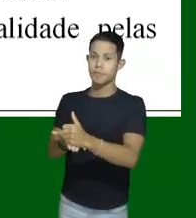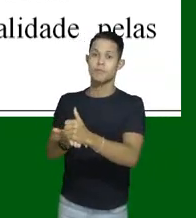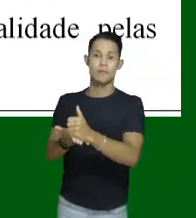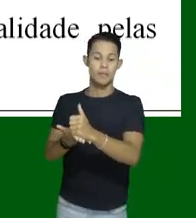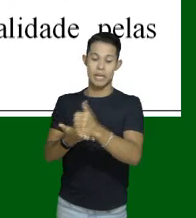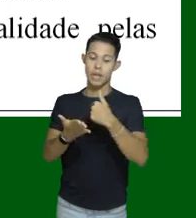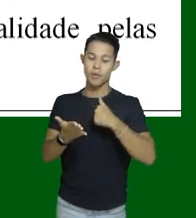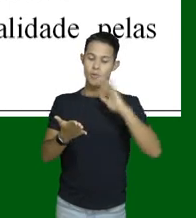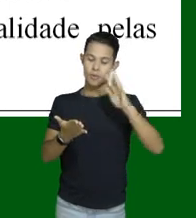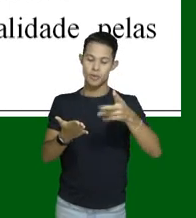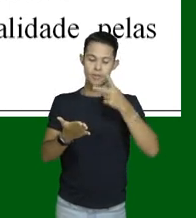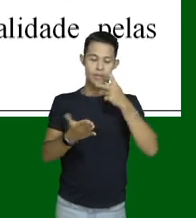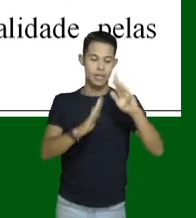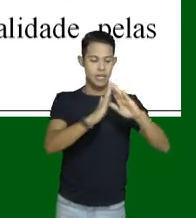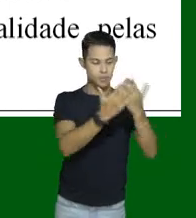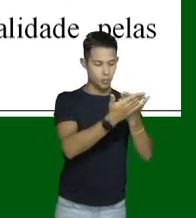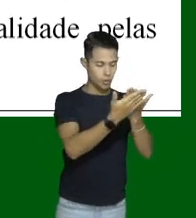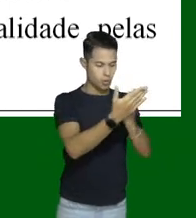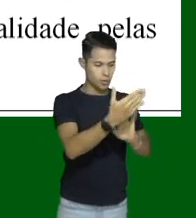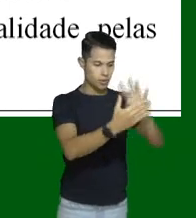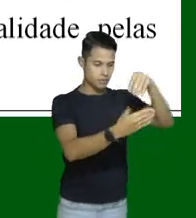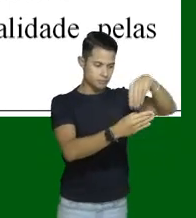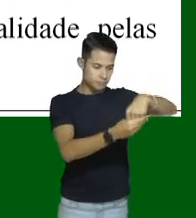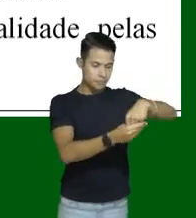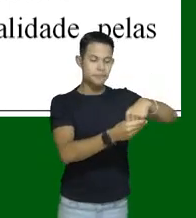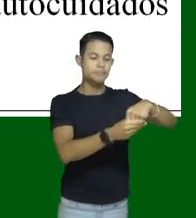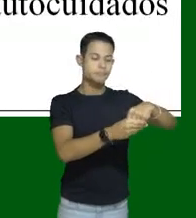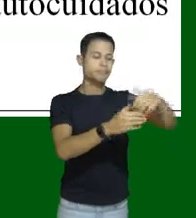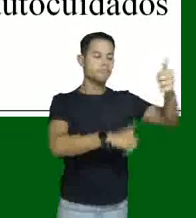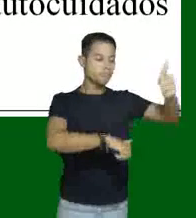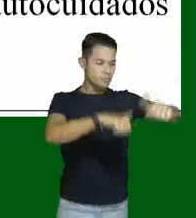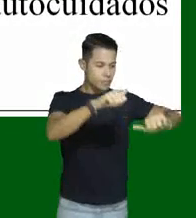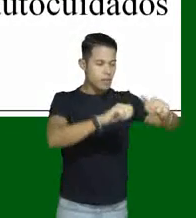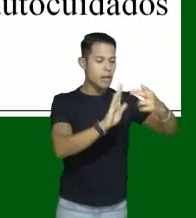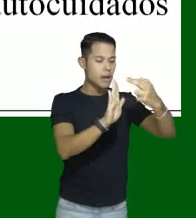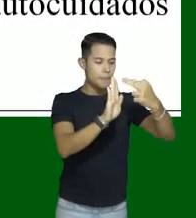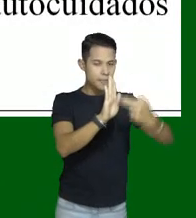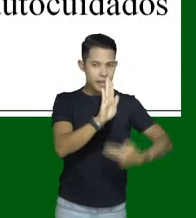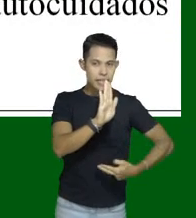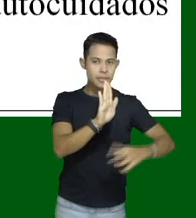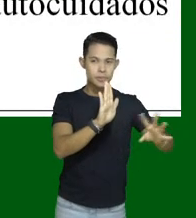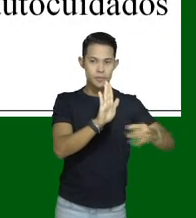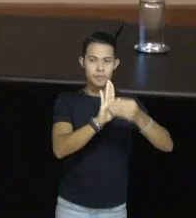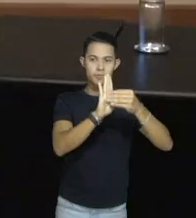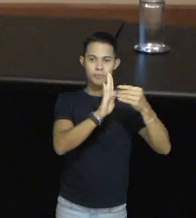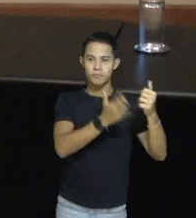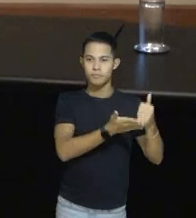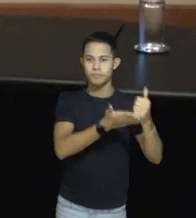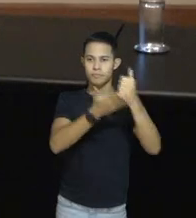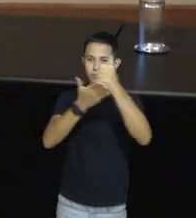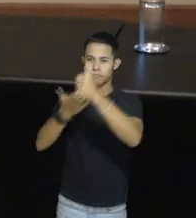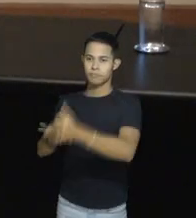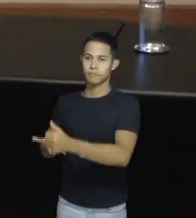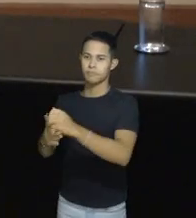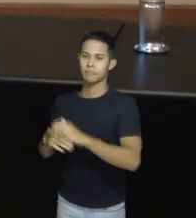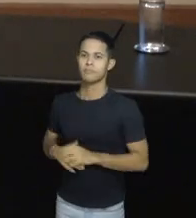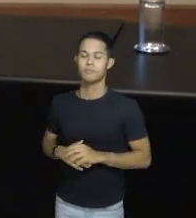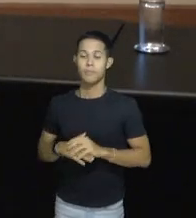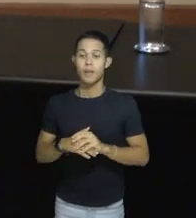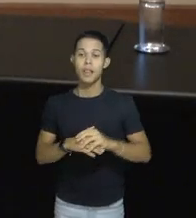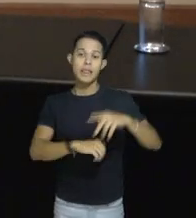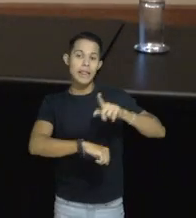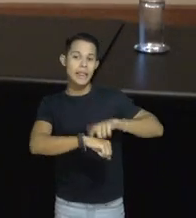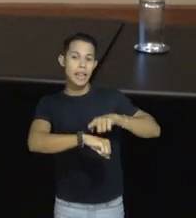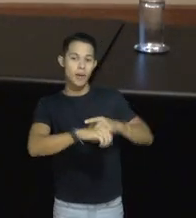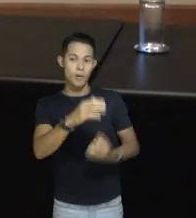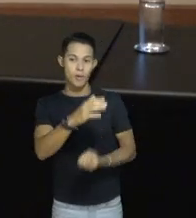né? Então, as escolas que fazem esses relatórios de encaminhamentos. Na elaboração do relatório, a gente tem um